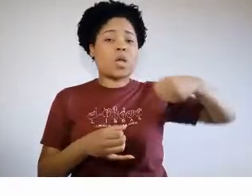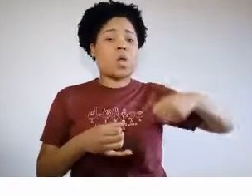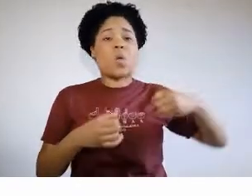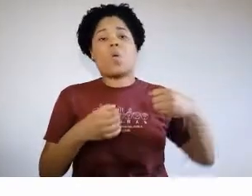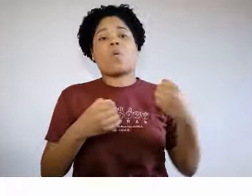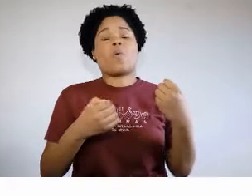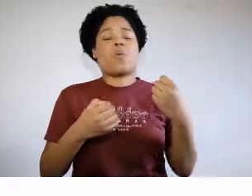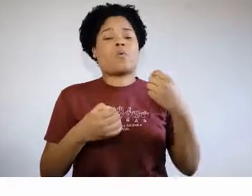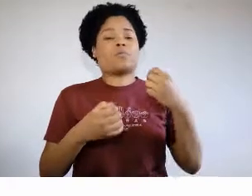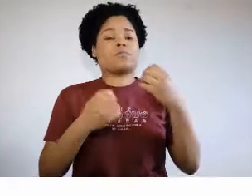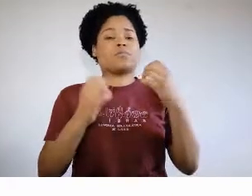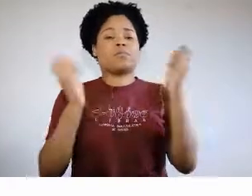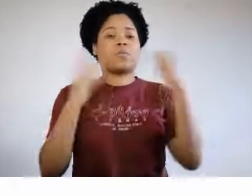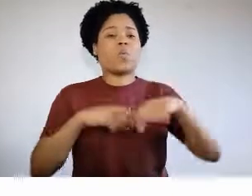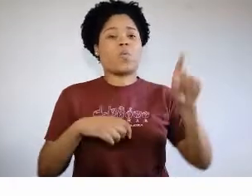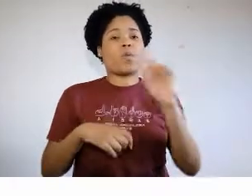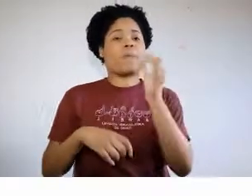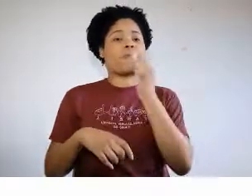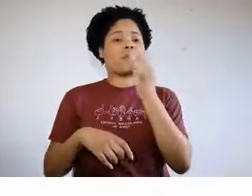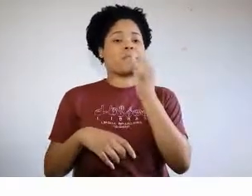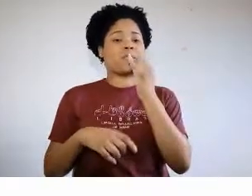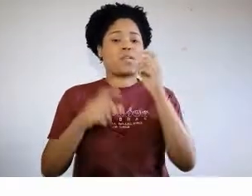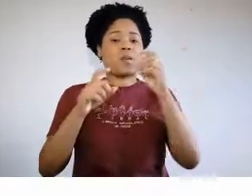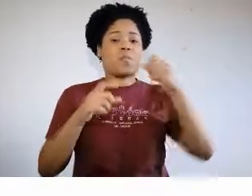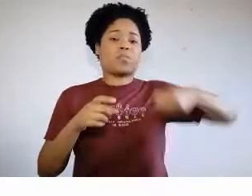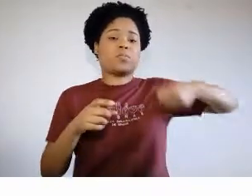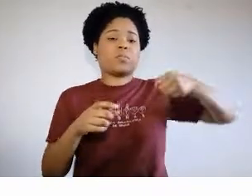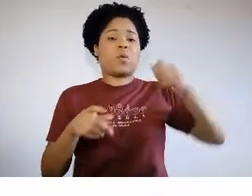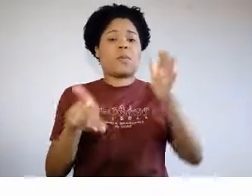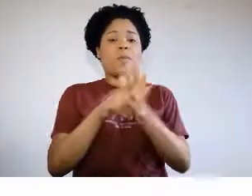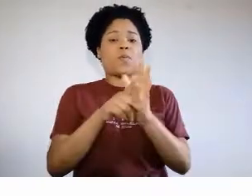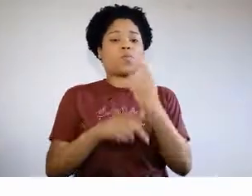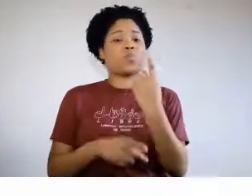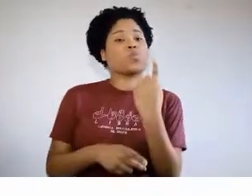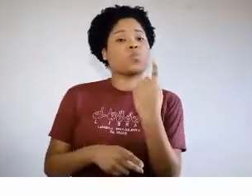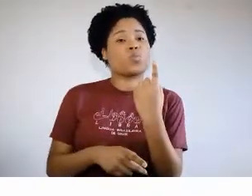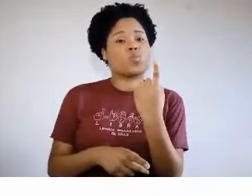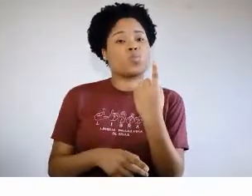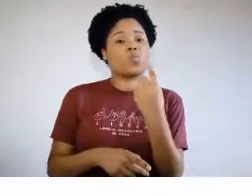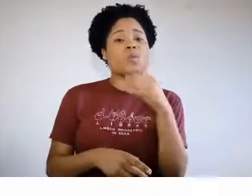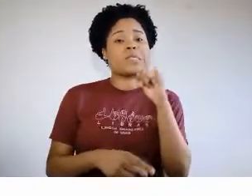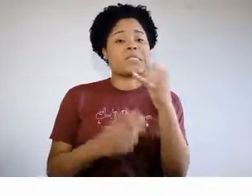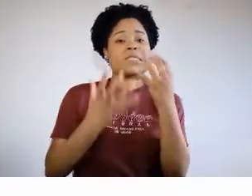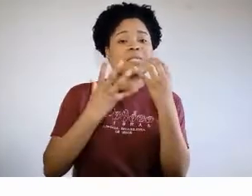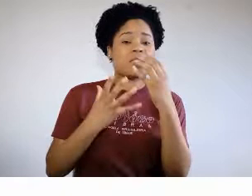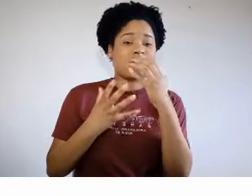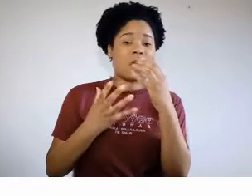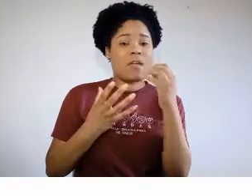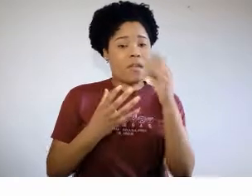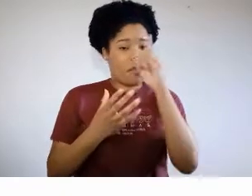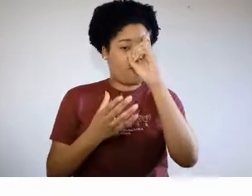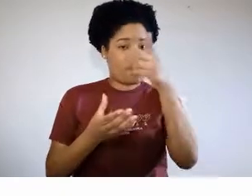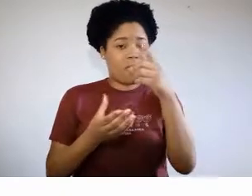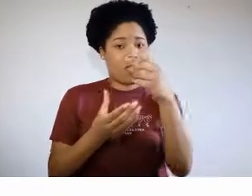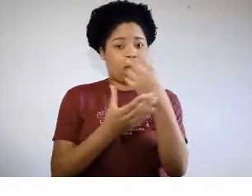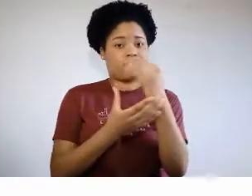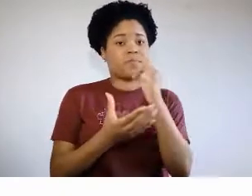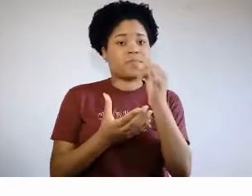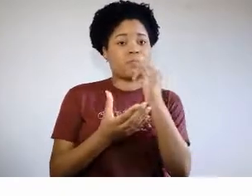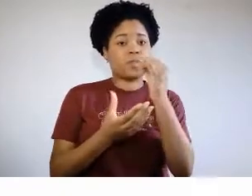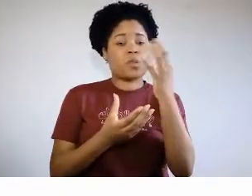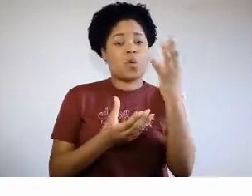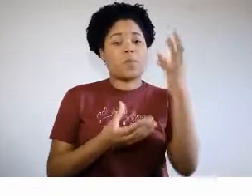Então, vou dar um exemplo. Vamos supor que o token está aqui no computador de número 1. Se ele deseja enviar um dado,